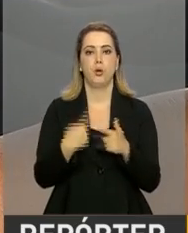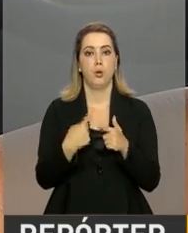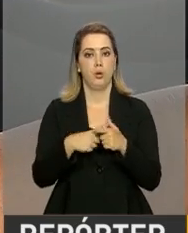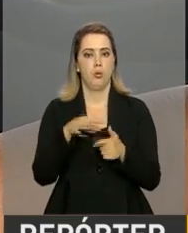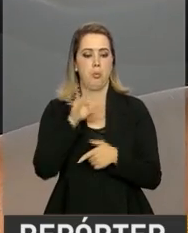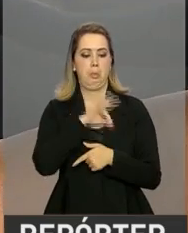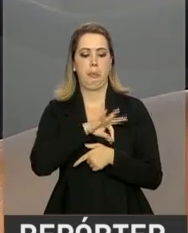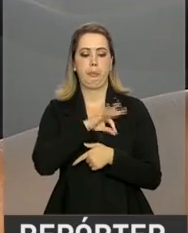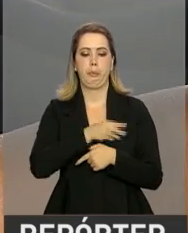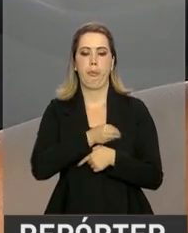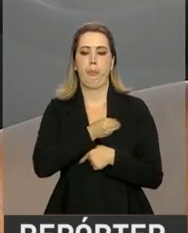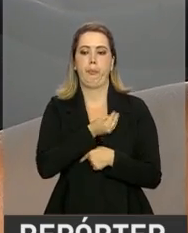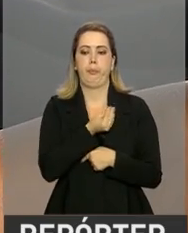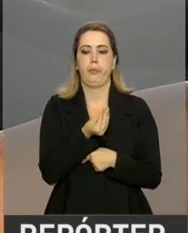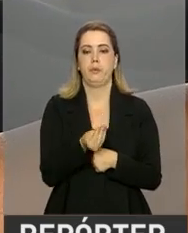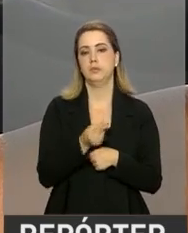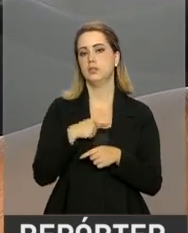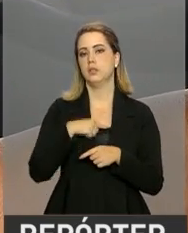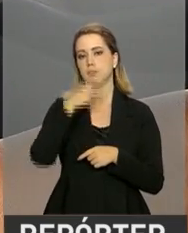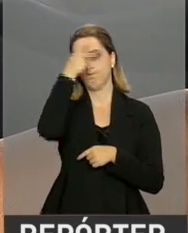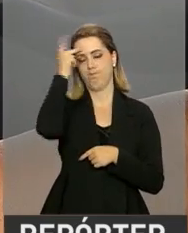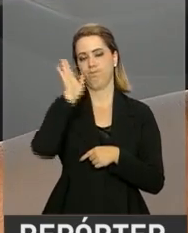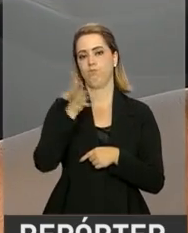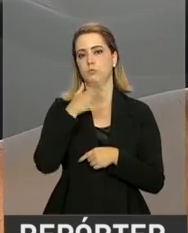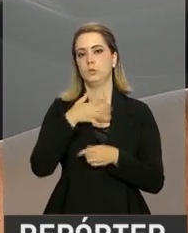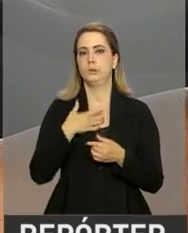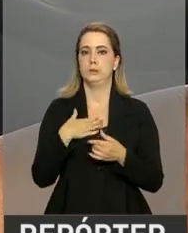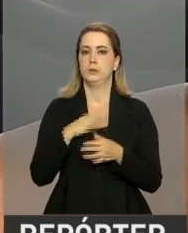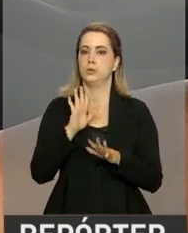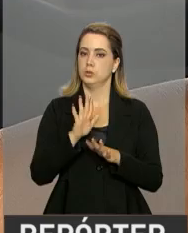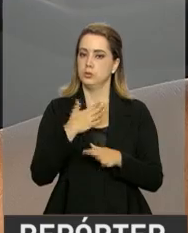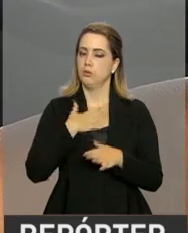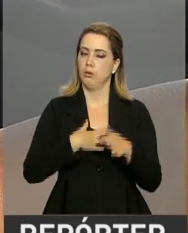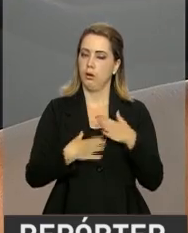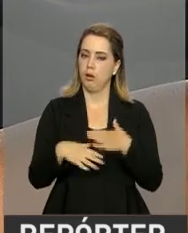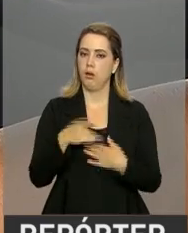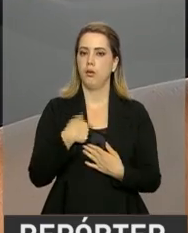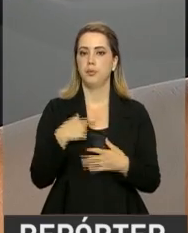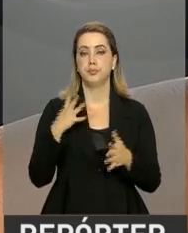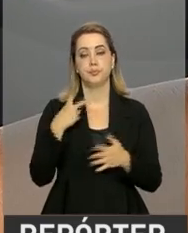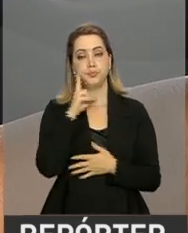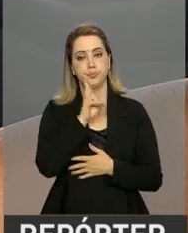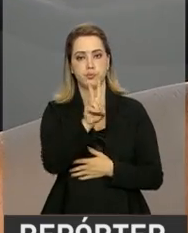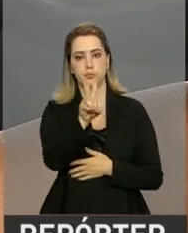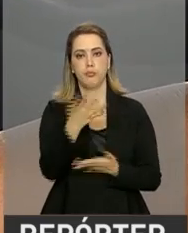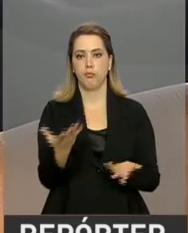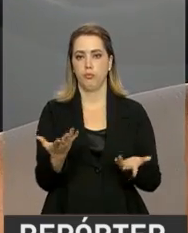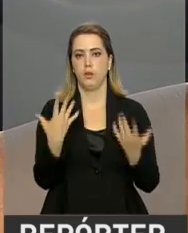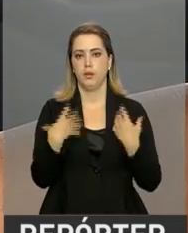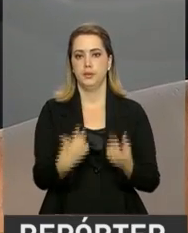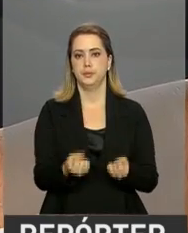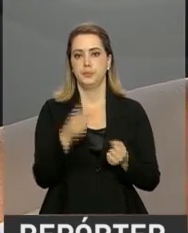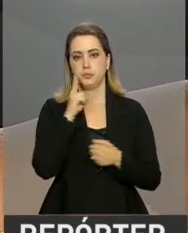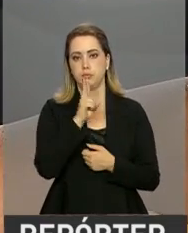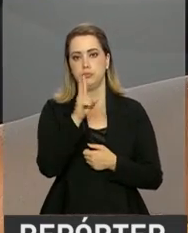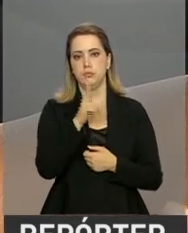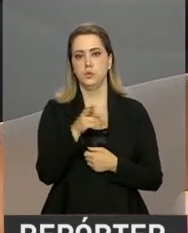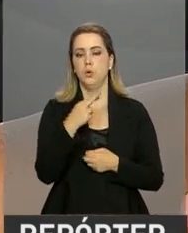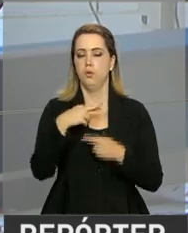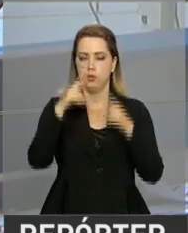do da população O pessoal já fica mais né mas vamos ver o que que dá né vamos ver se o pessoal vai respeitar um